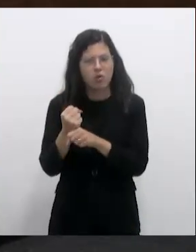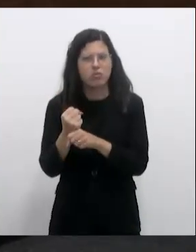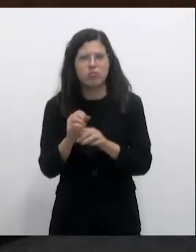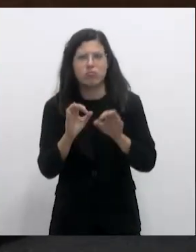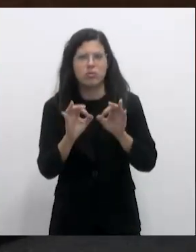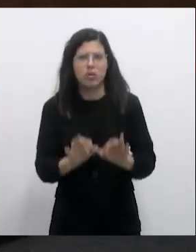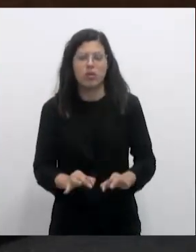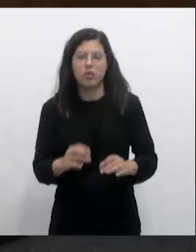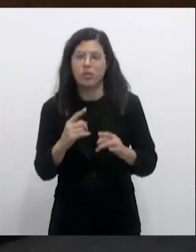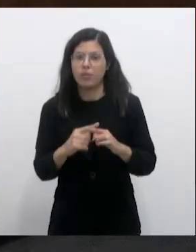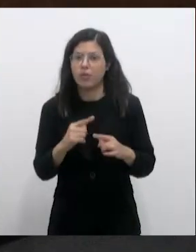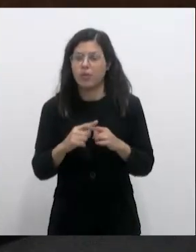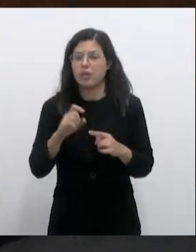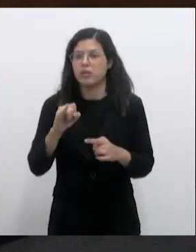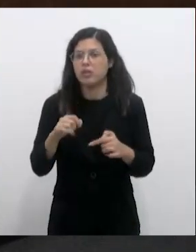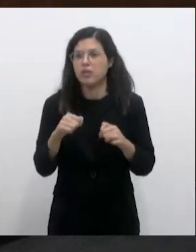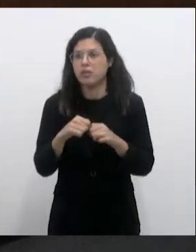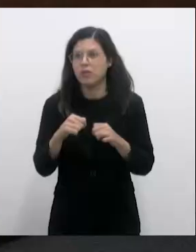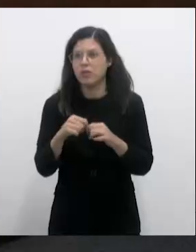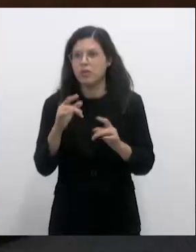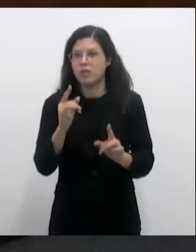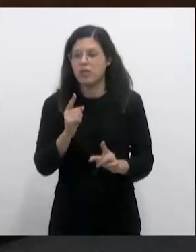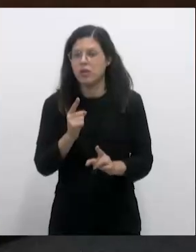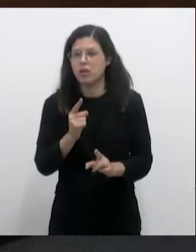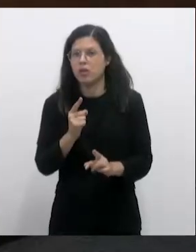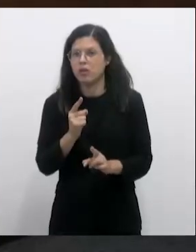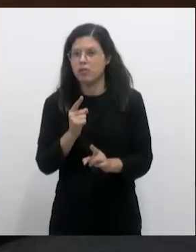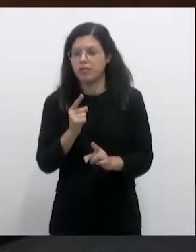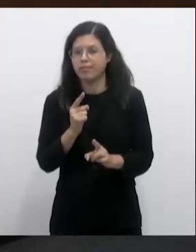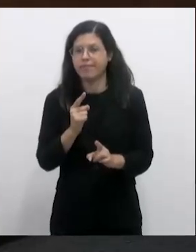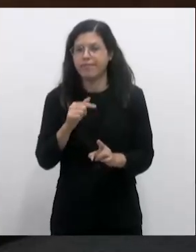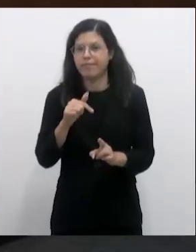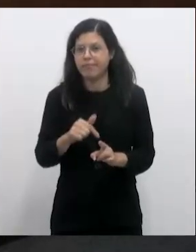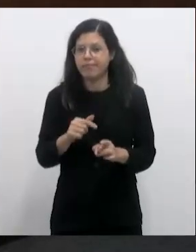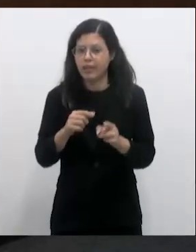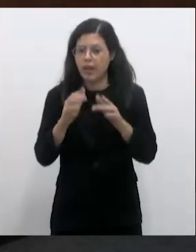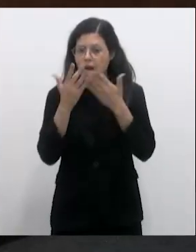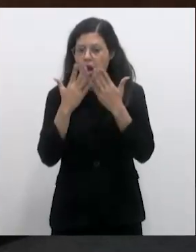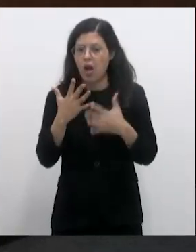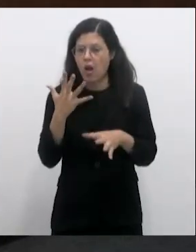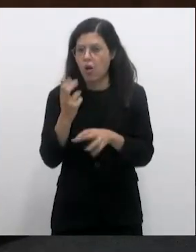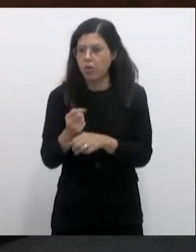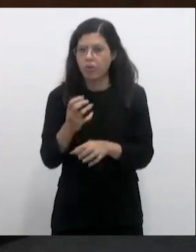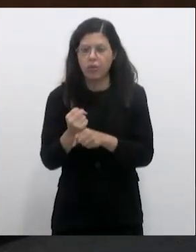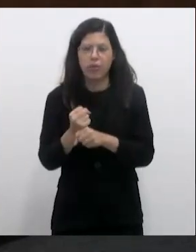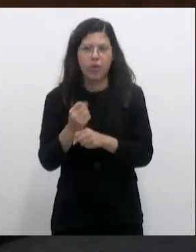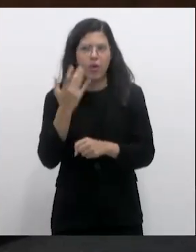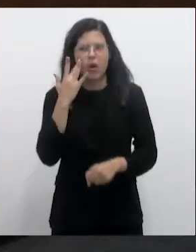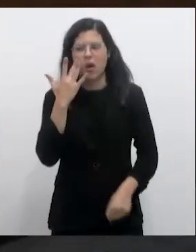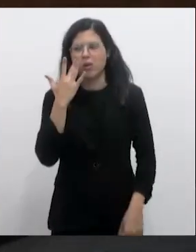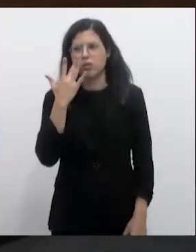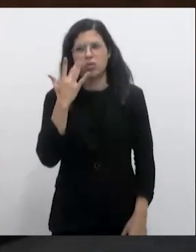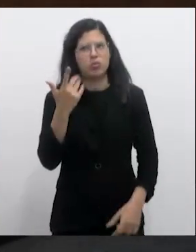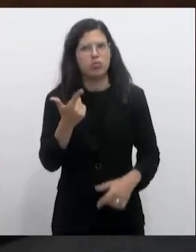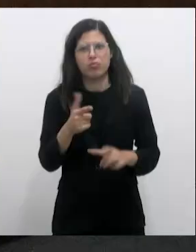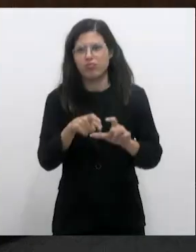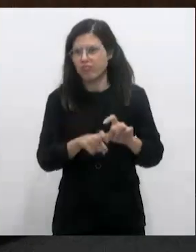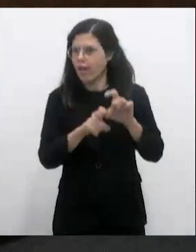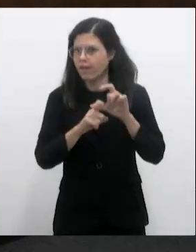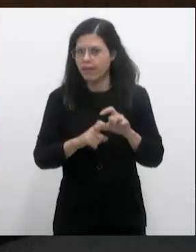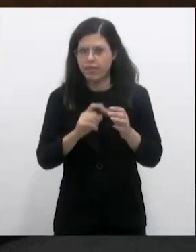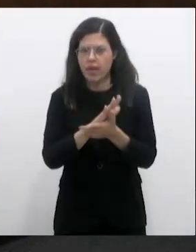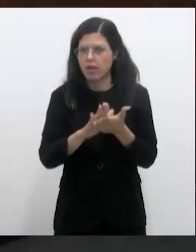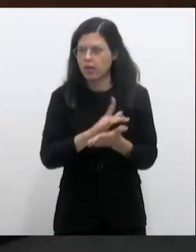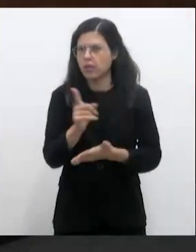Porque se for fazer encontro de fatura, eu acho que não se deverá nada. Então, eu